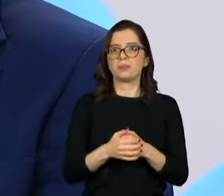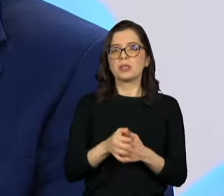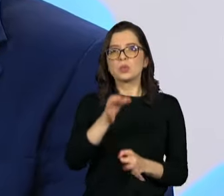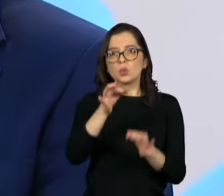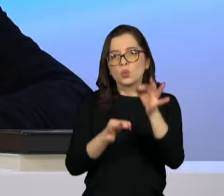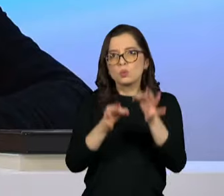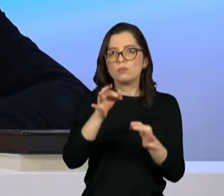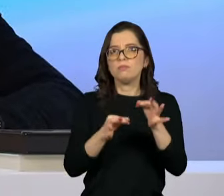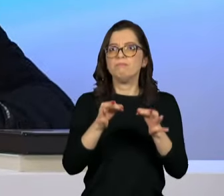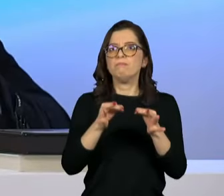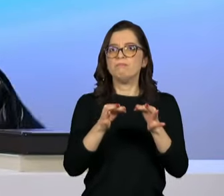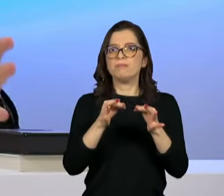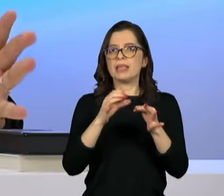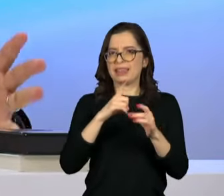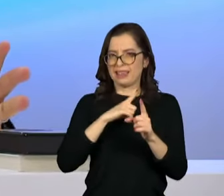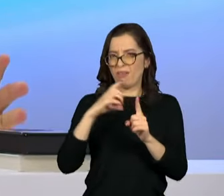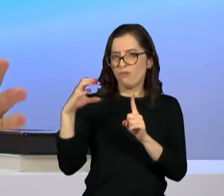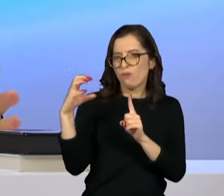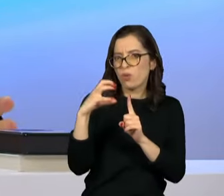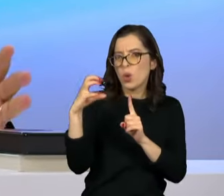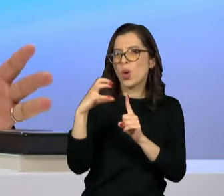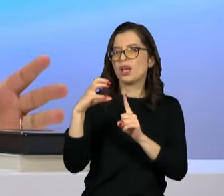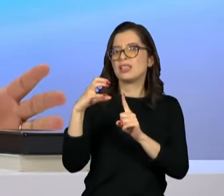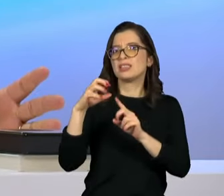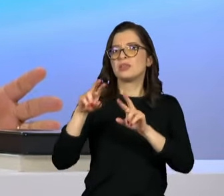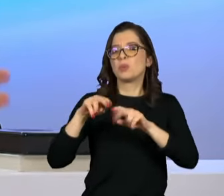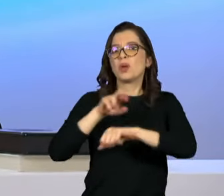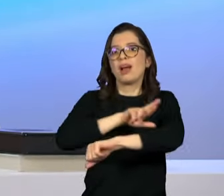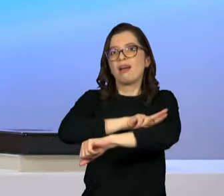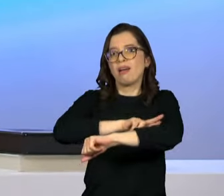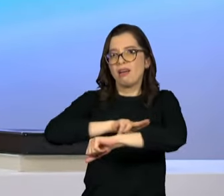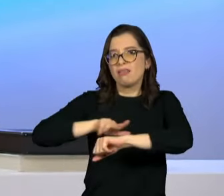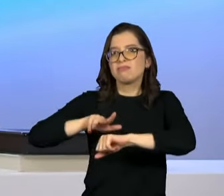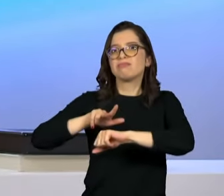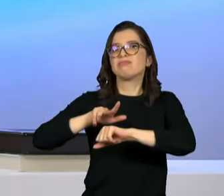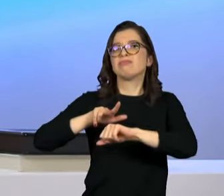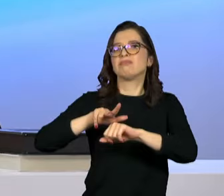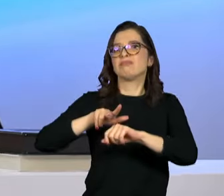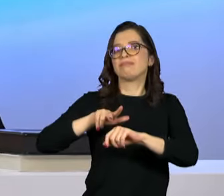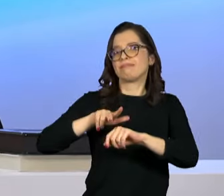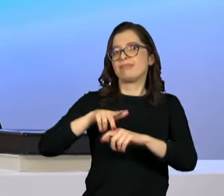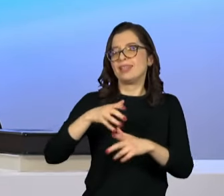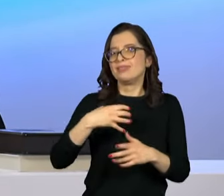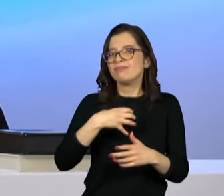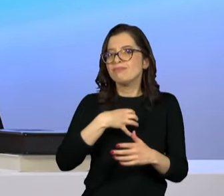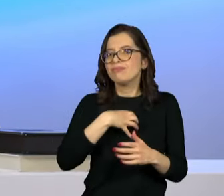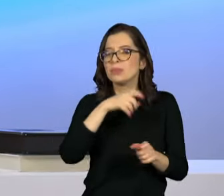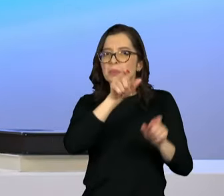principal, Justice Roberts, disse que as pessoas deviam ser tratadas como indivíduo e não em razão da sua raça.